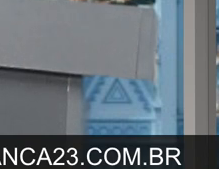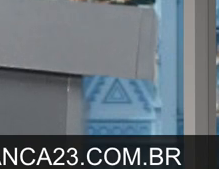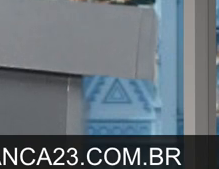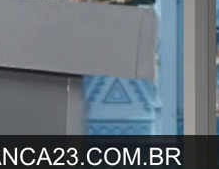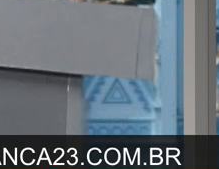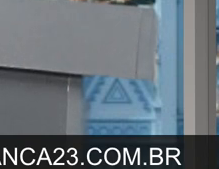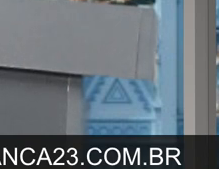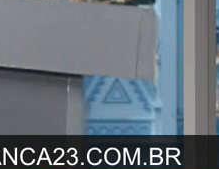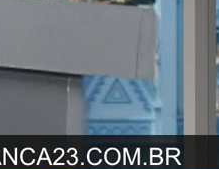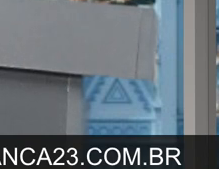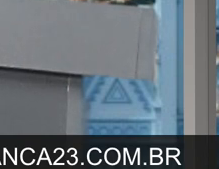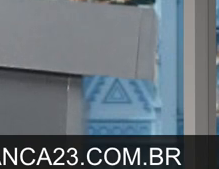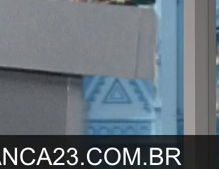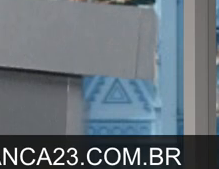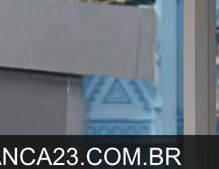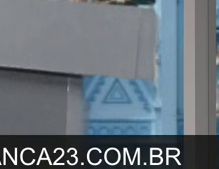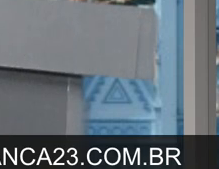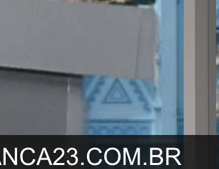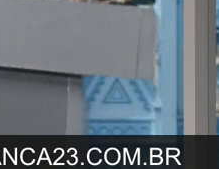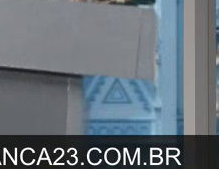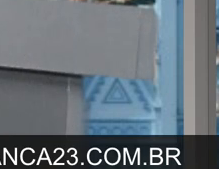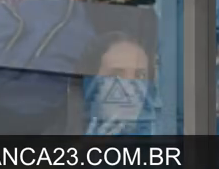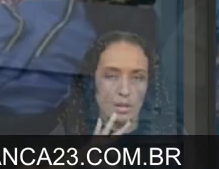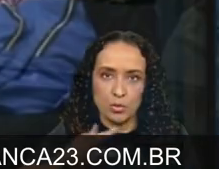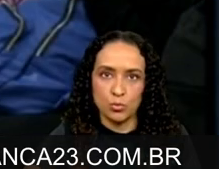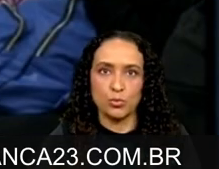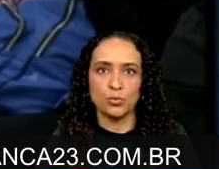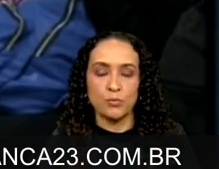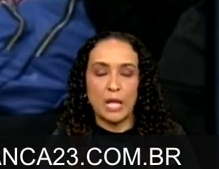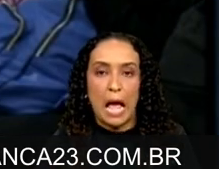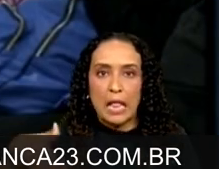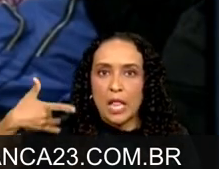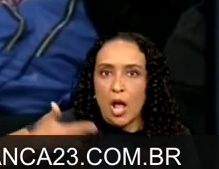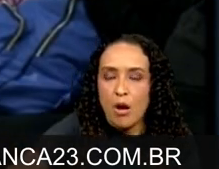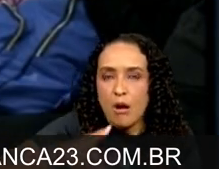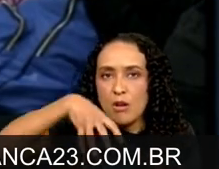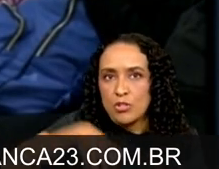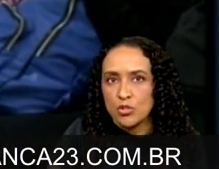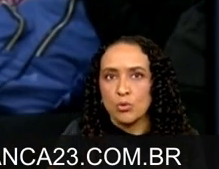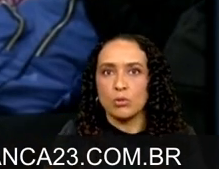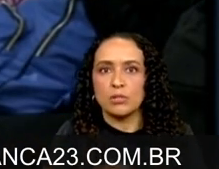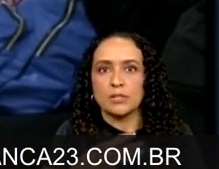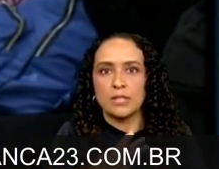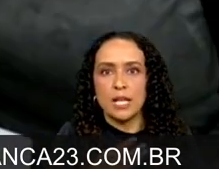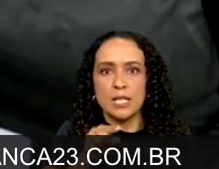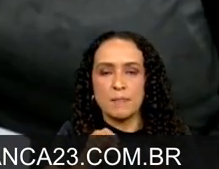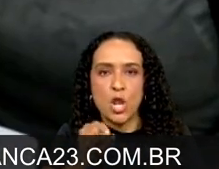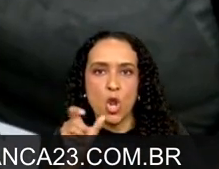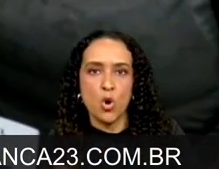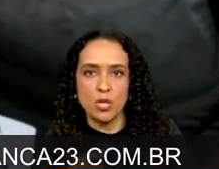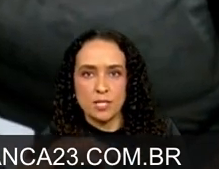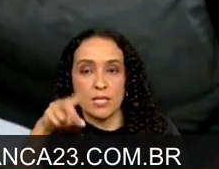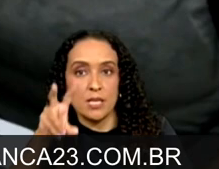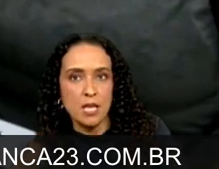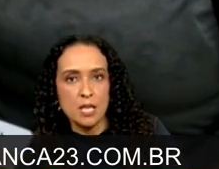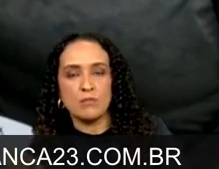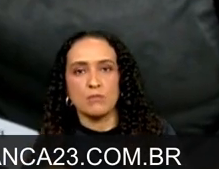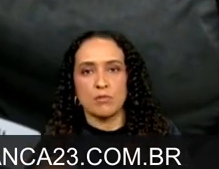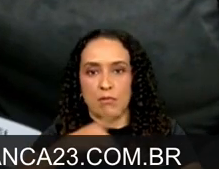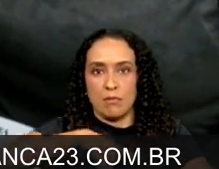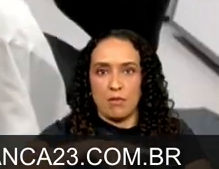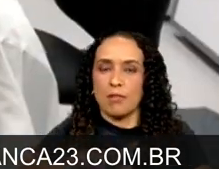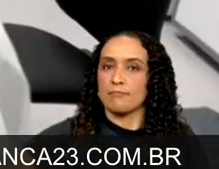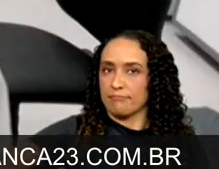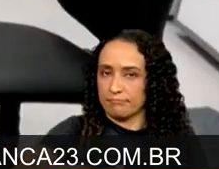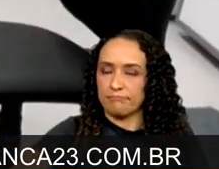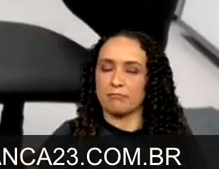também. O número de casos tem aumentado, veja só. Até agora foram registrados 3 milhões e meio de casos de dengue na